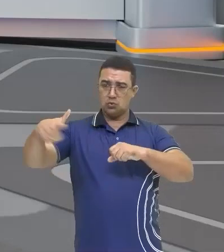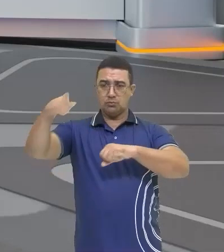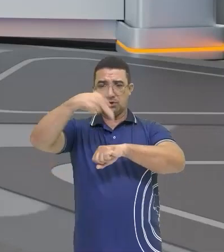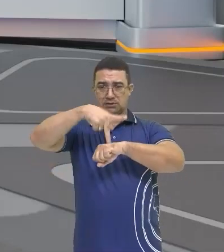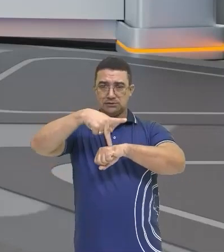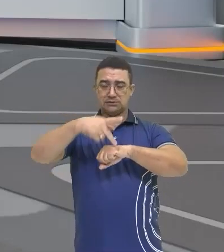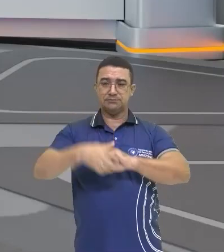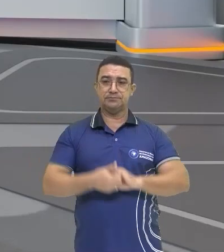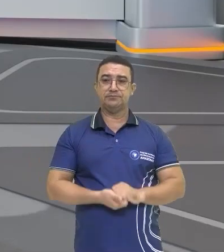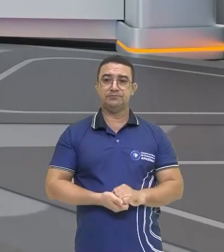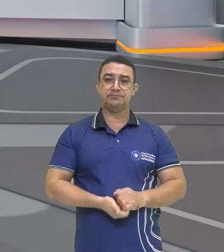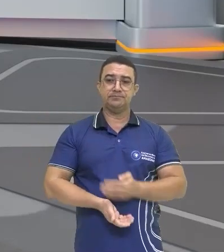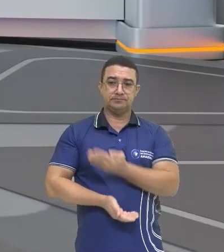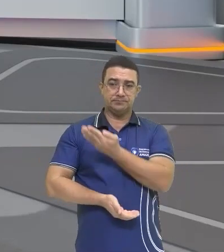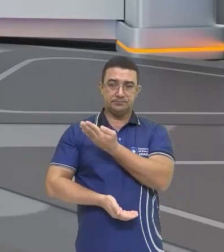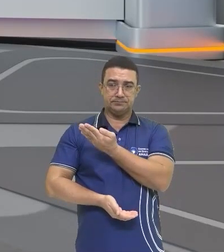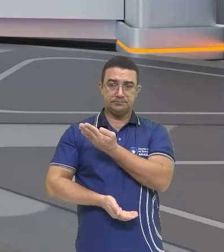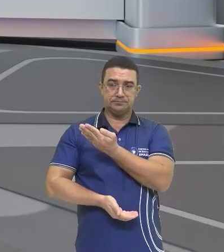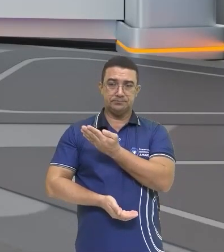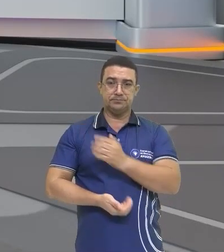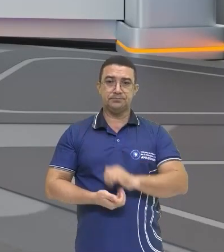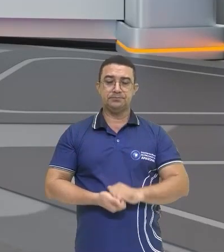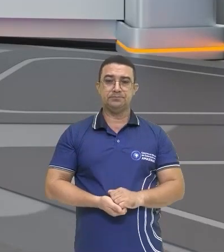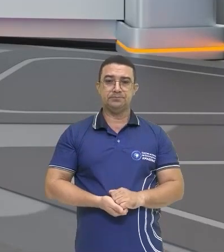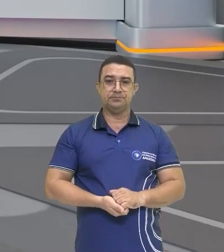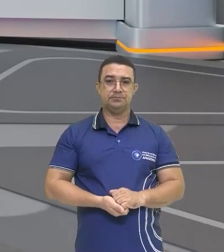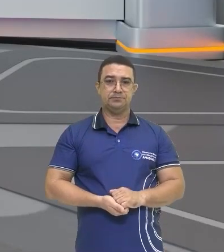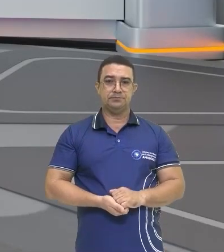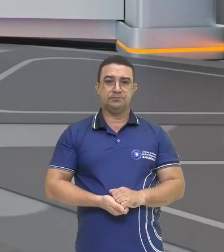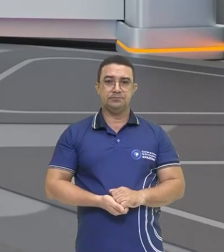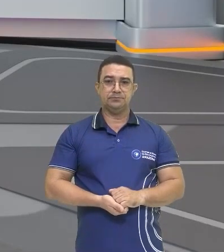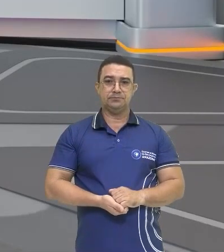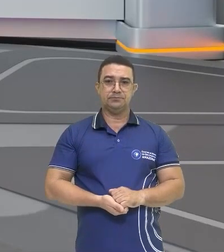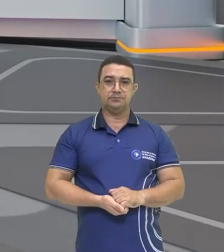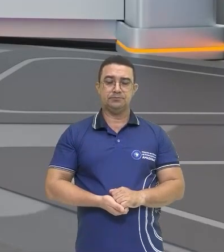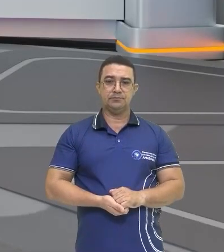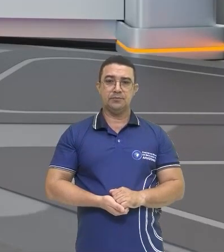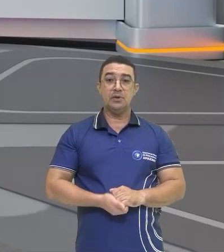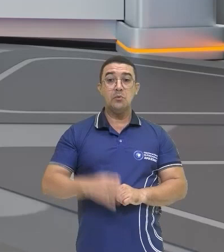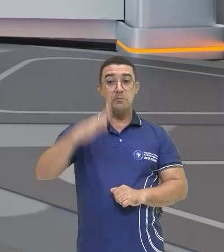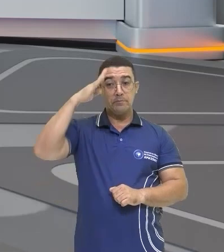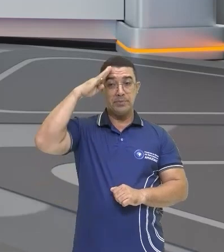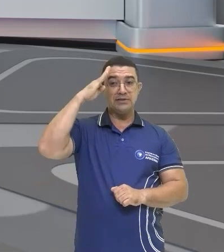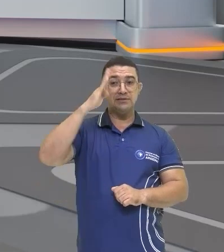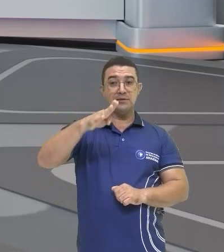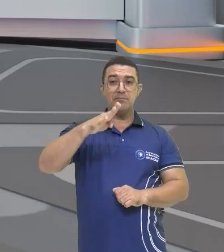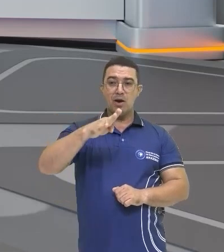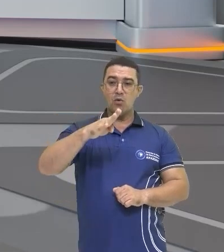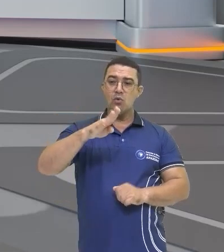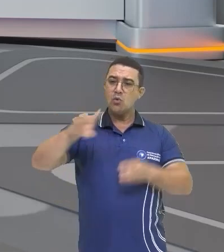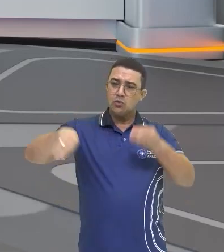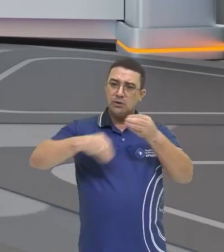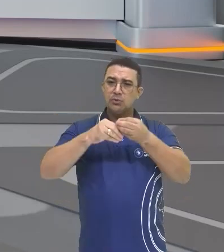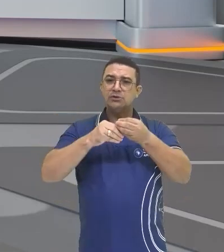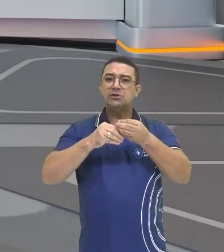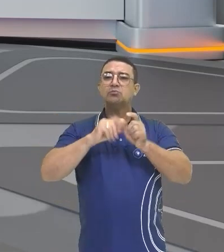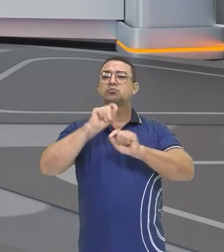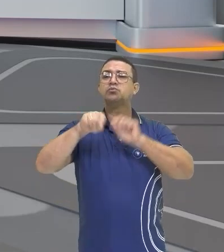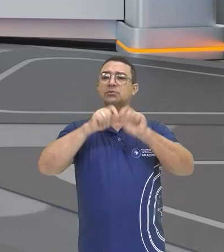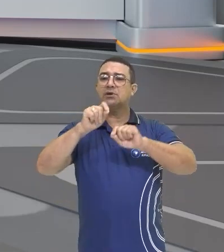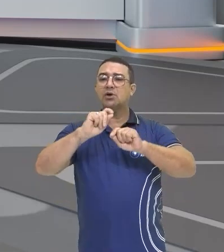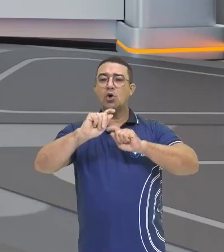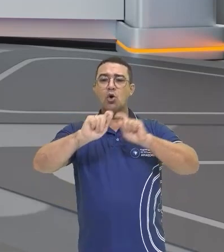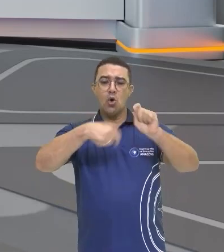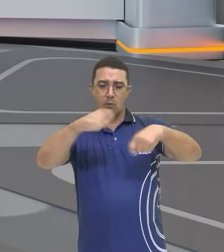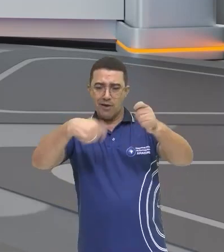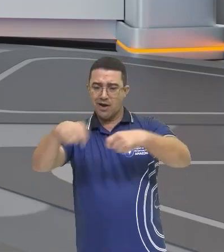destacar. Olha só, a gente tem aqui como principal benefício do comércio internacional. Primeiro ponto,